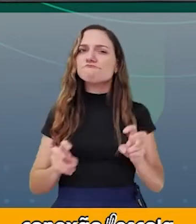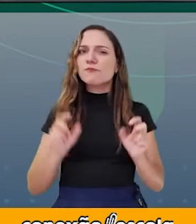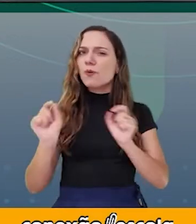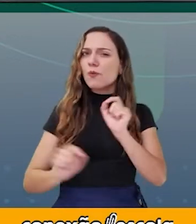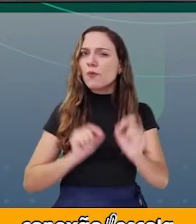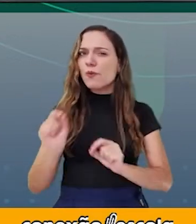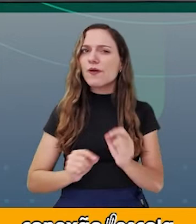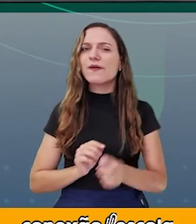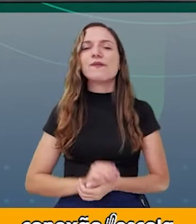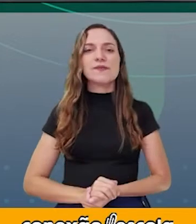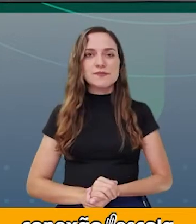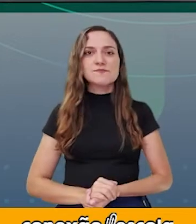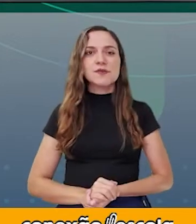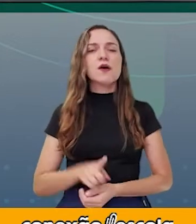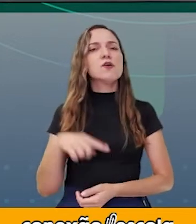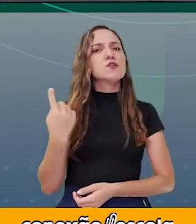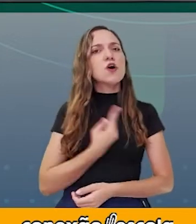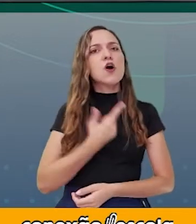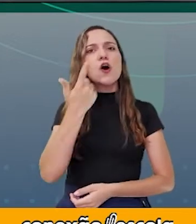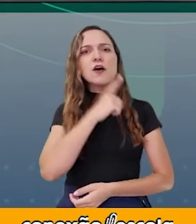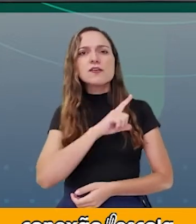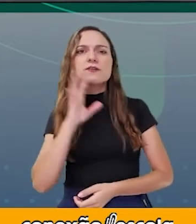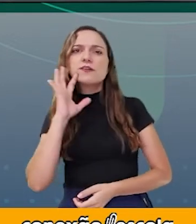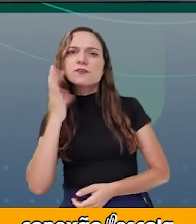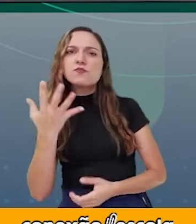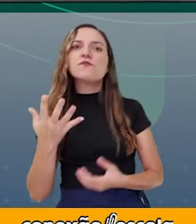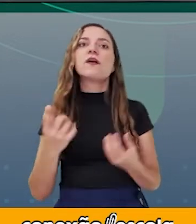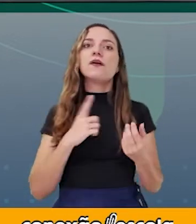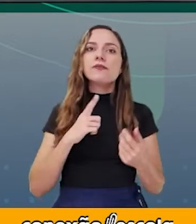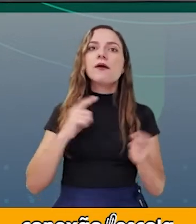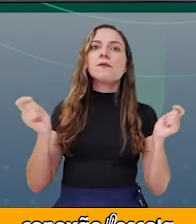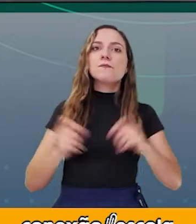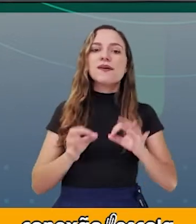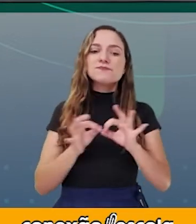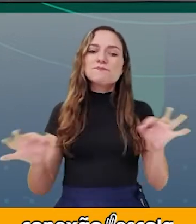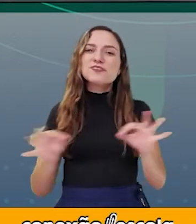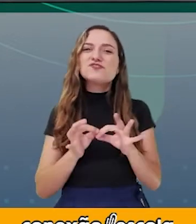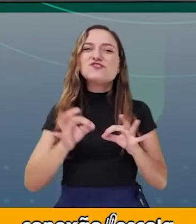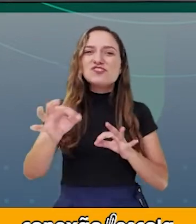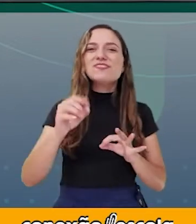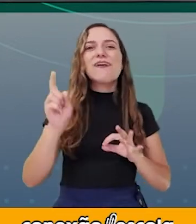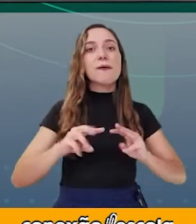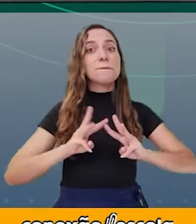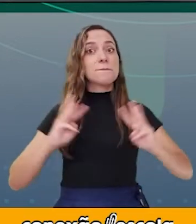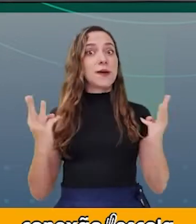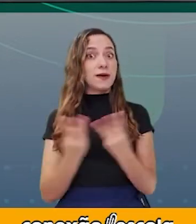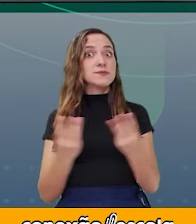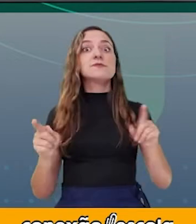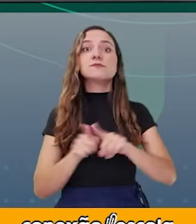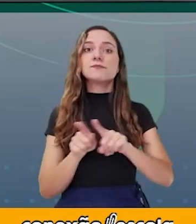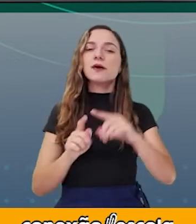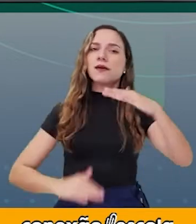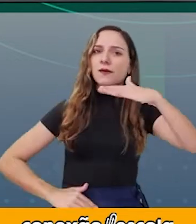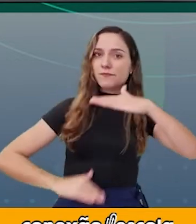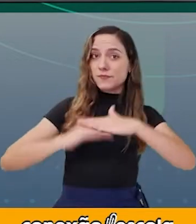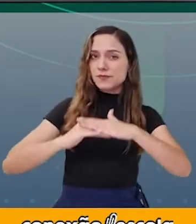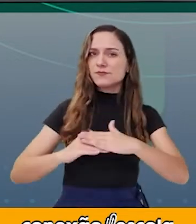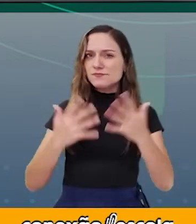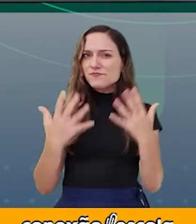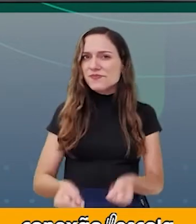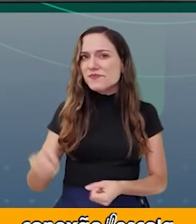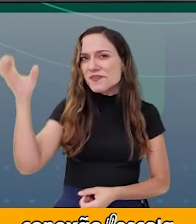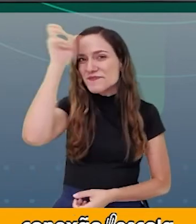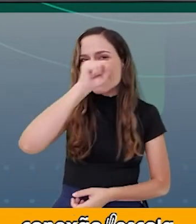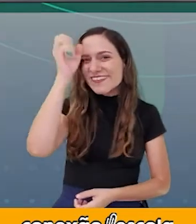título Resolvendo problemas com medidas de massa e capacidade. E aí, vamos ver do que se trata?